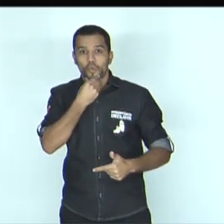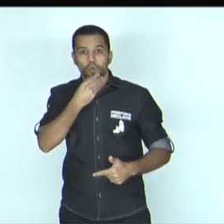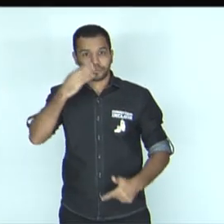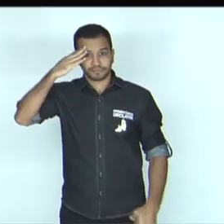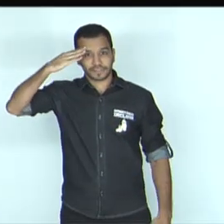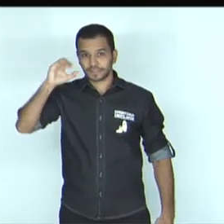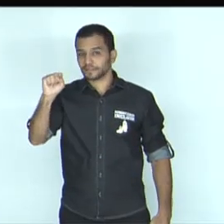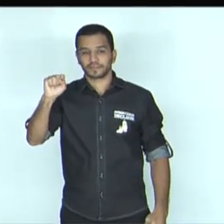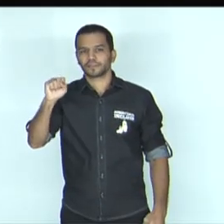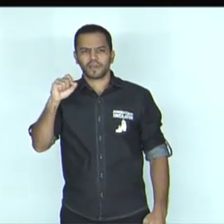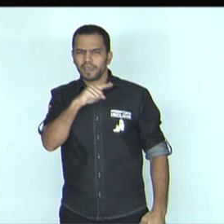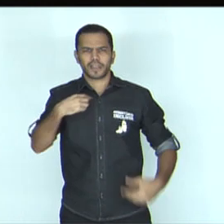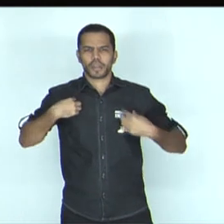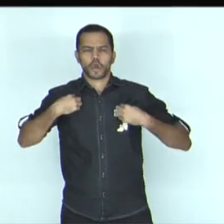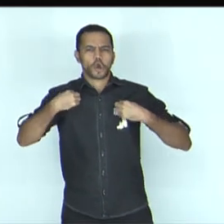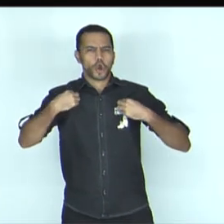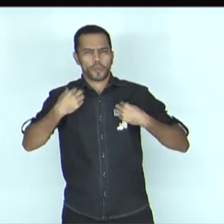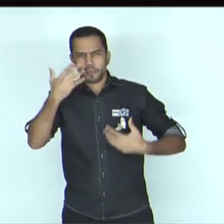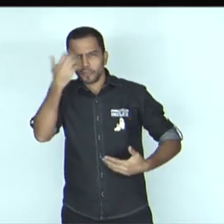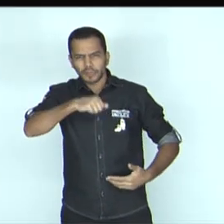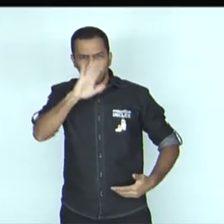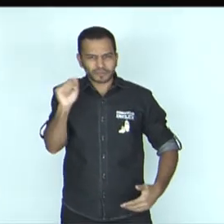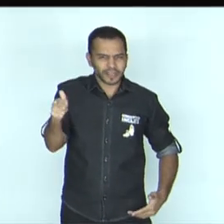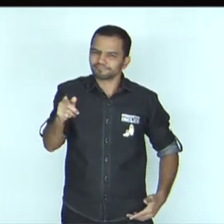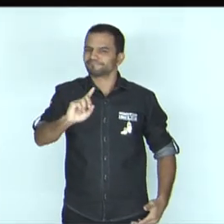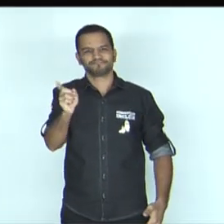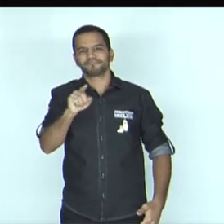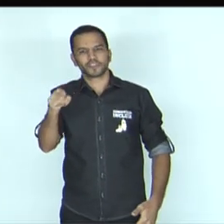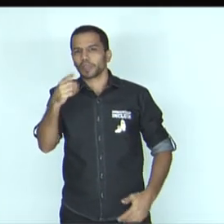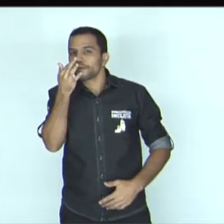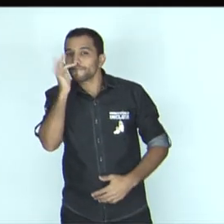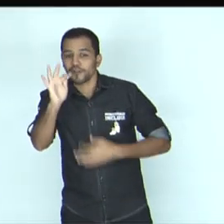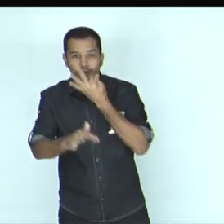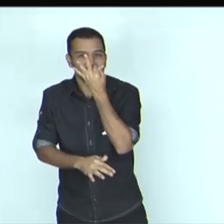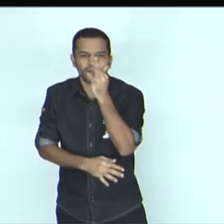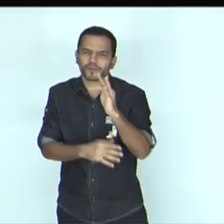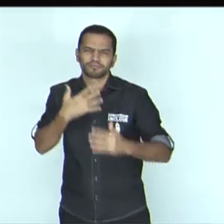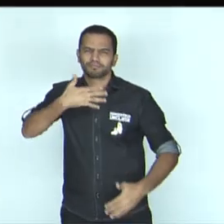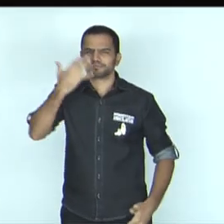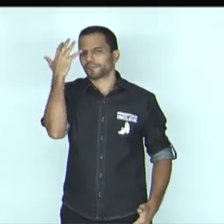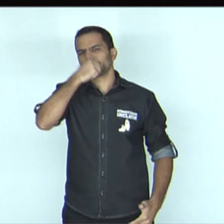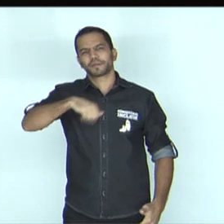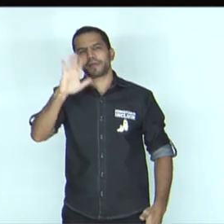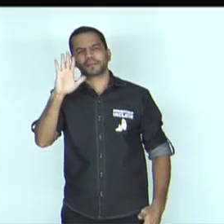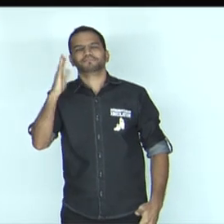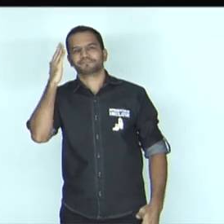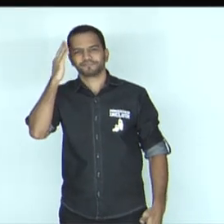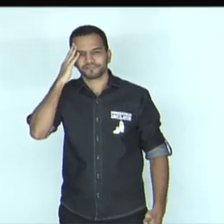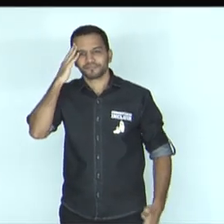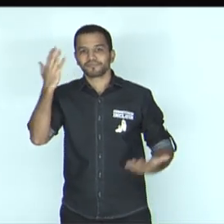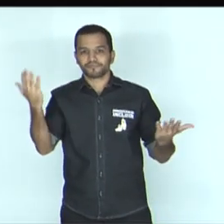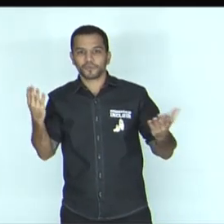vestiu-se como um deles. Se Deus veste assim a erva do campo, que hoje existe e amanhã é lançada